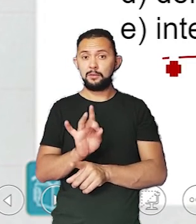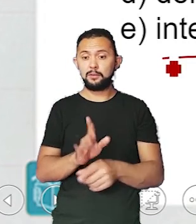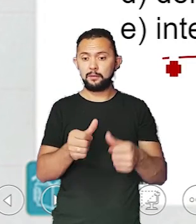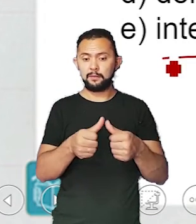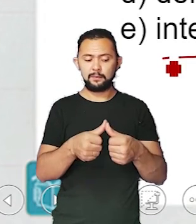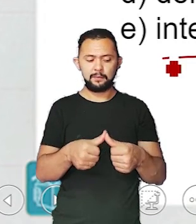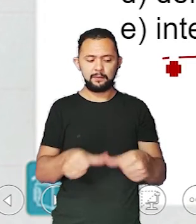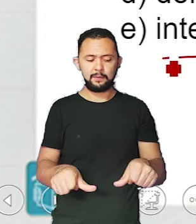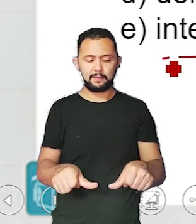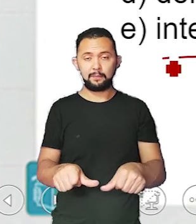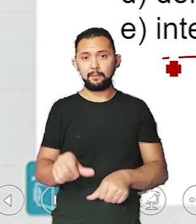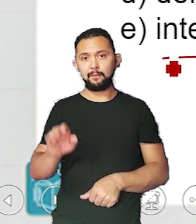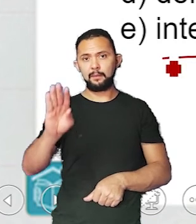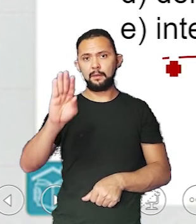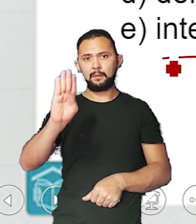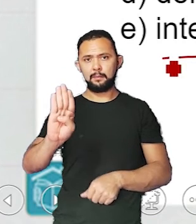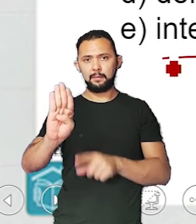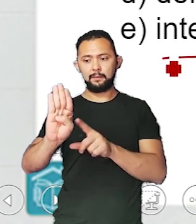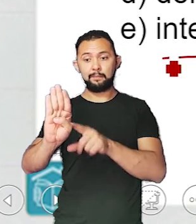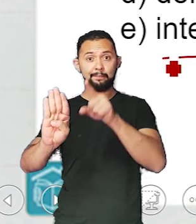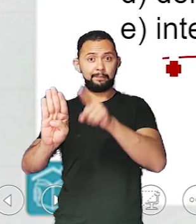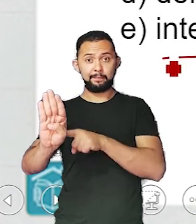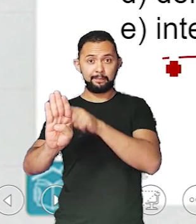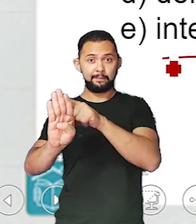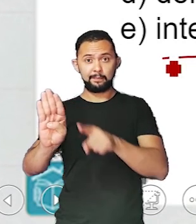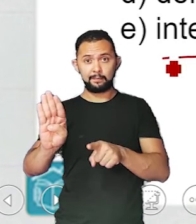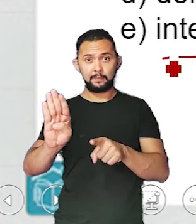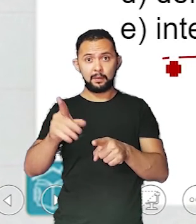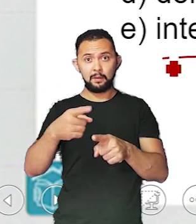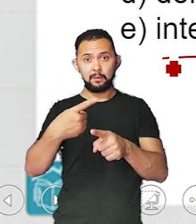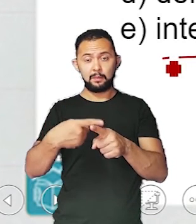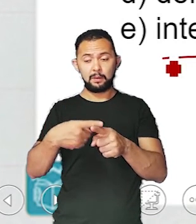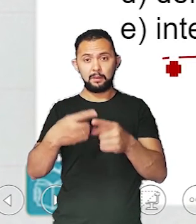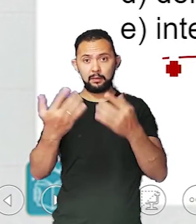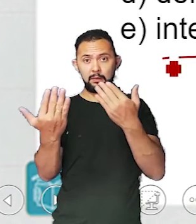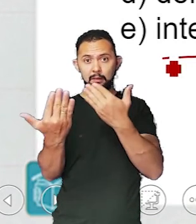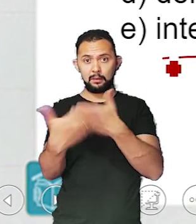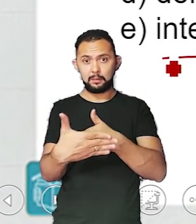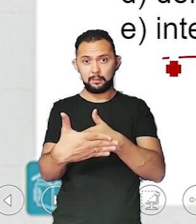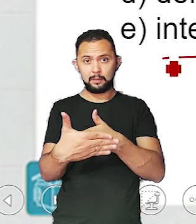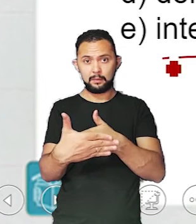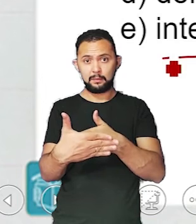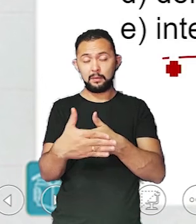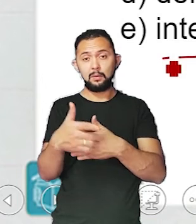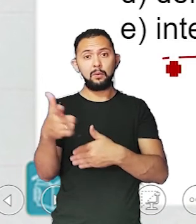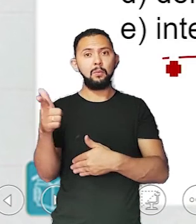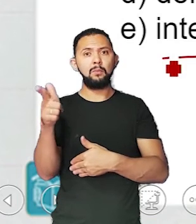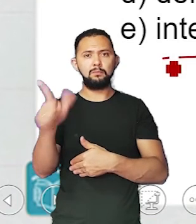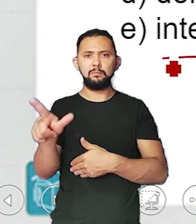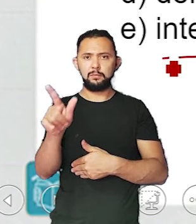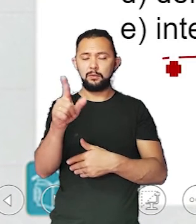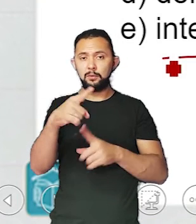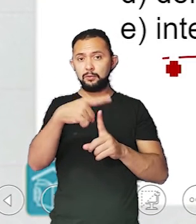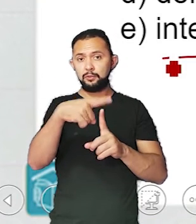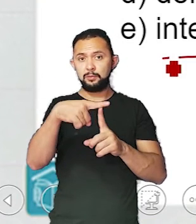Certo? Então, aqui a gente, para a provinha de vocês, eu tenho certeza que eles não iam colocar esse que com outra função, né?